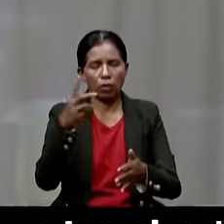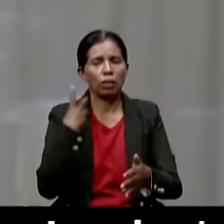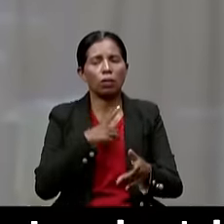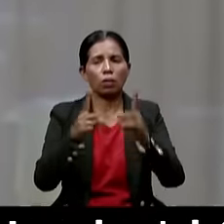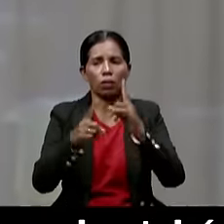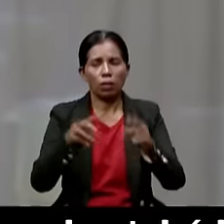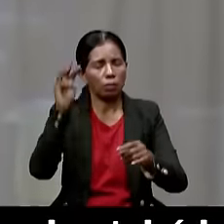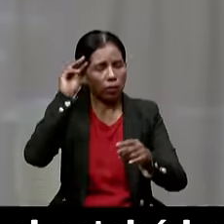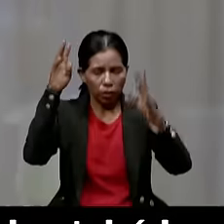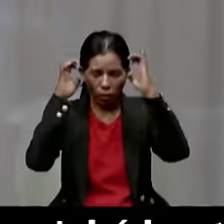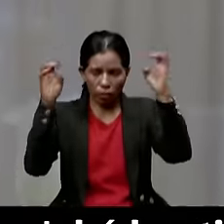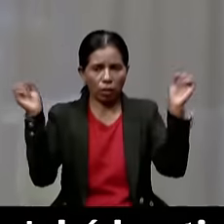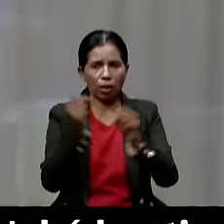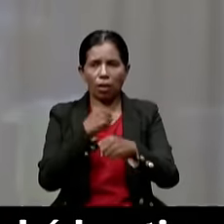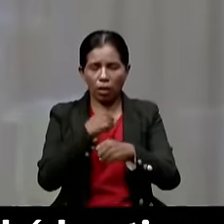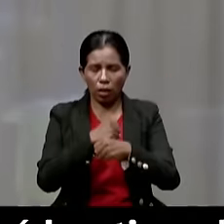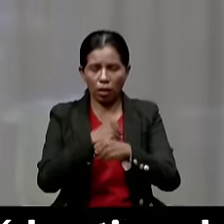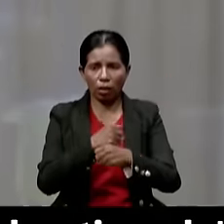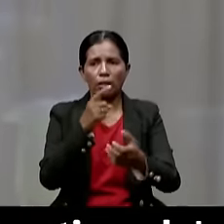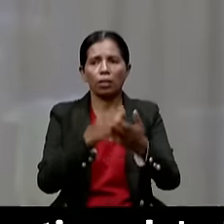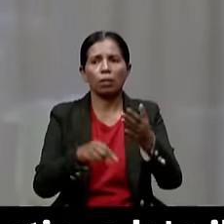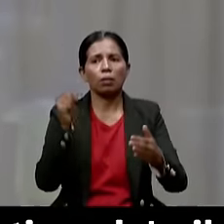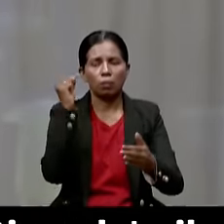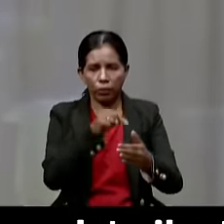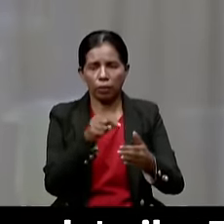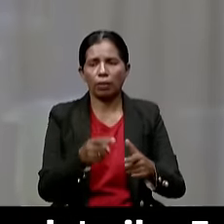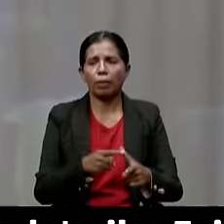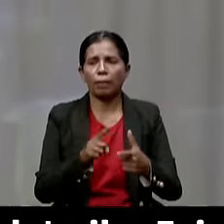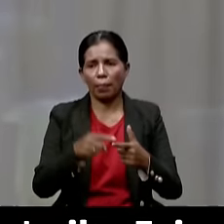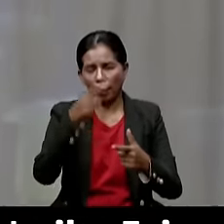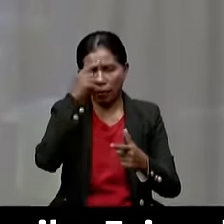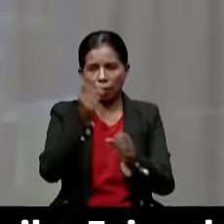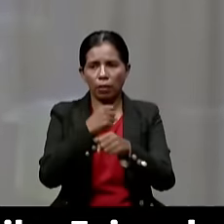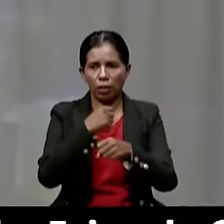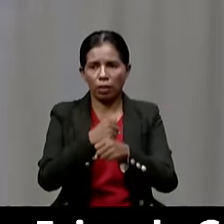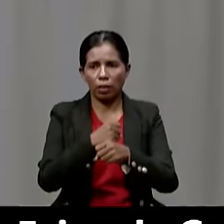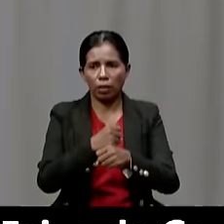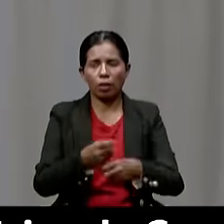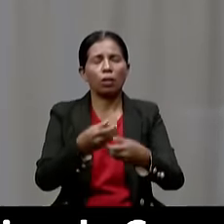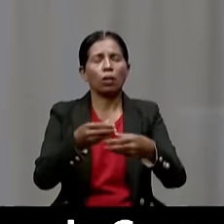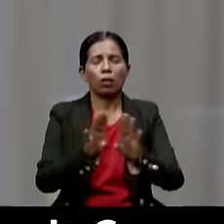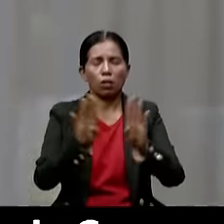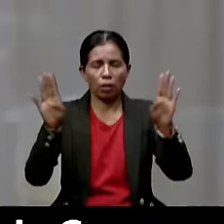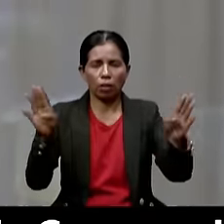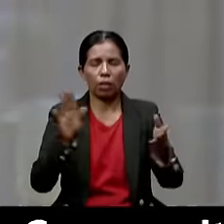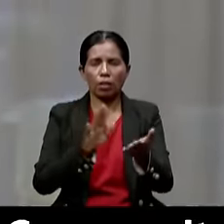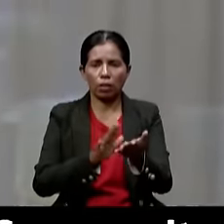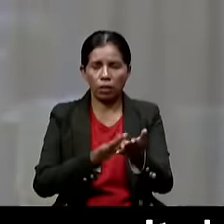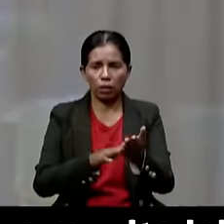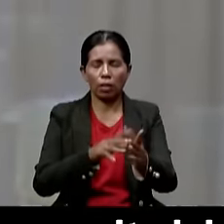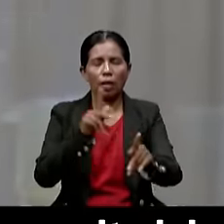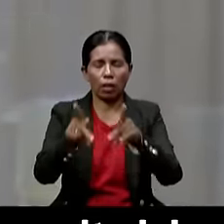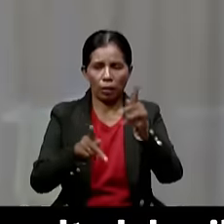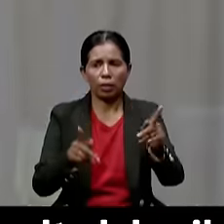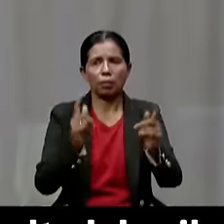katak ministério educação la halo liu ne butida ne mak bosok ne tamba halo hela ne loko hela bolso ne ebe candidato sira ba teste ne